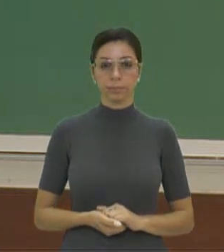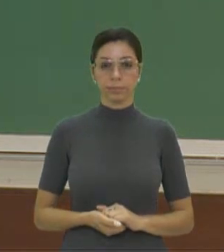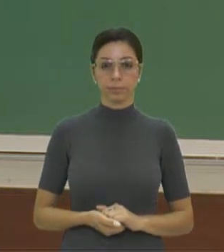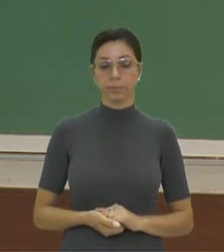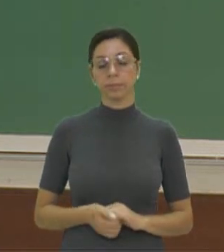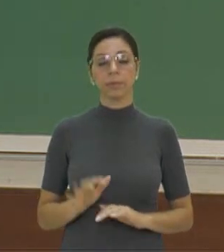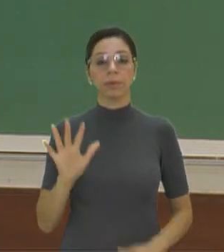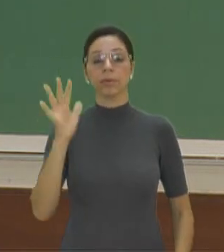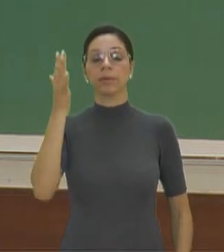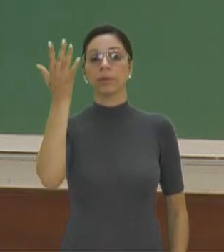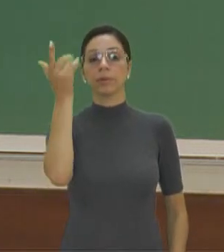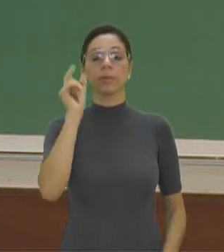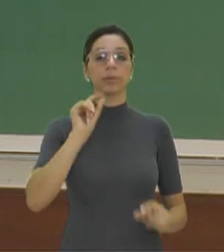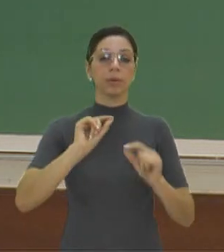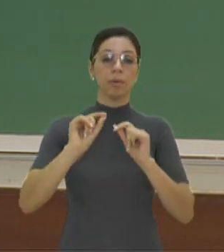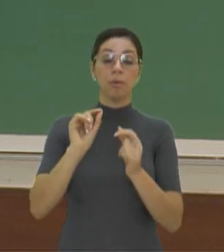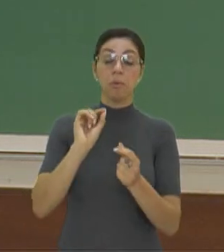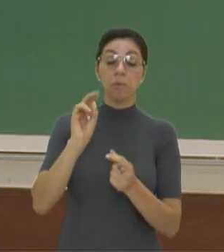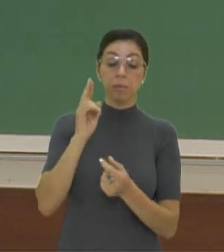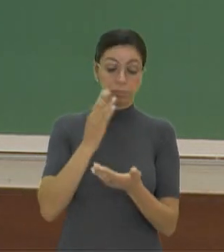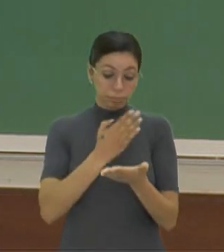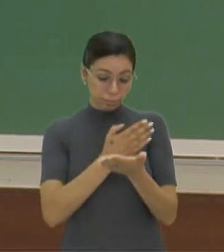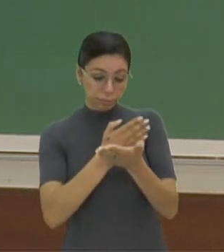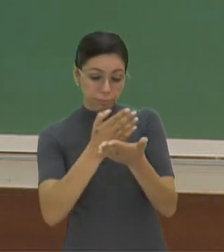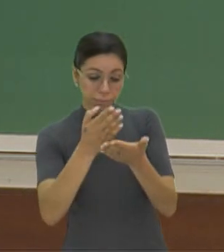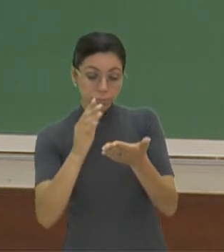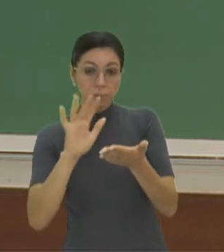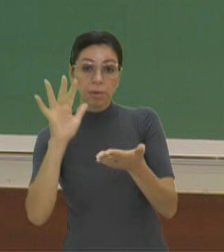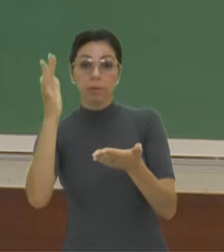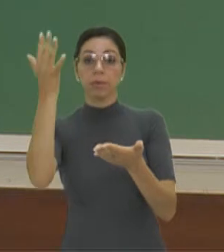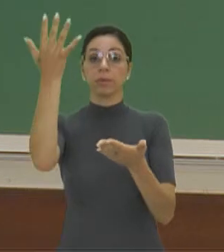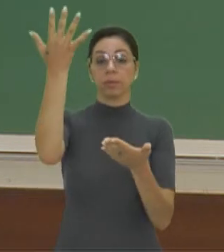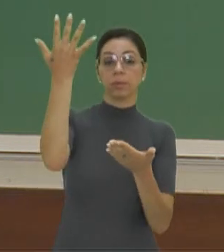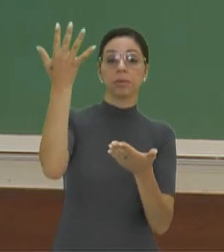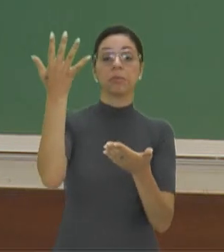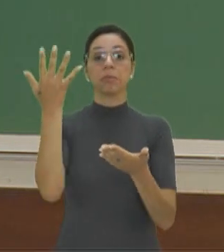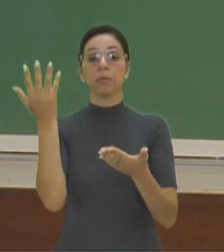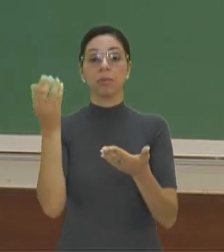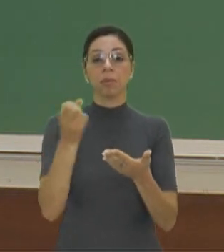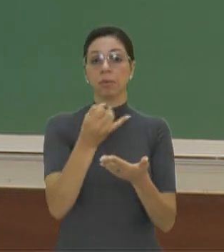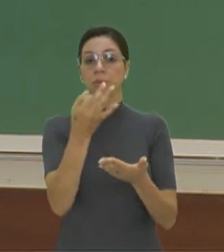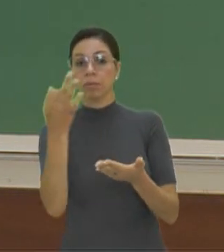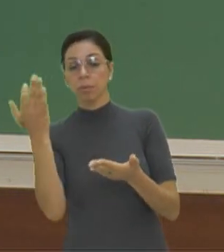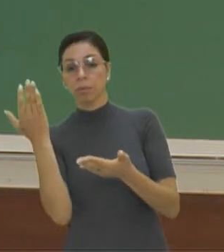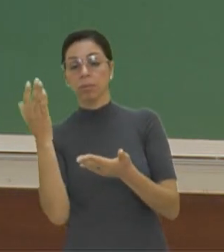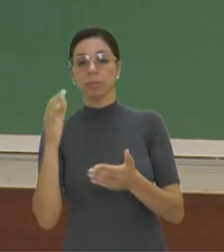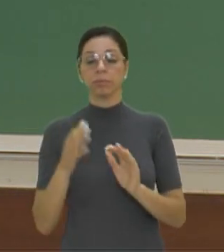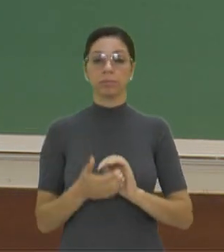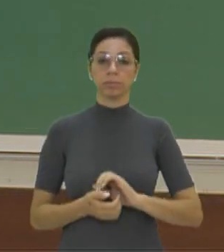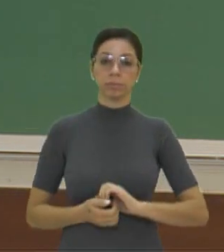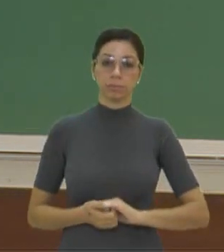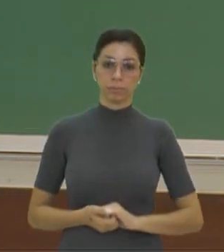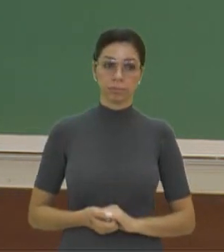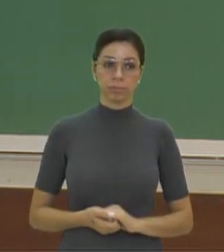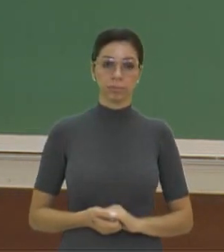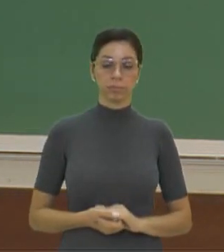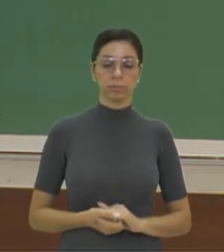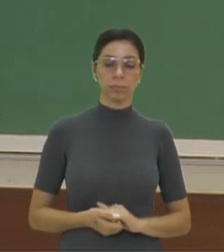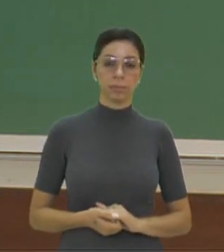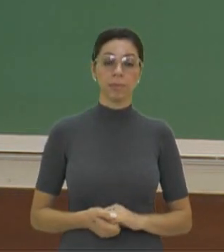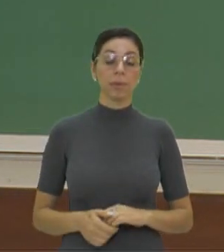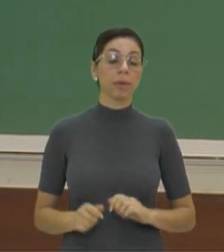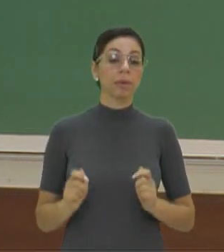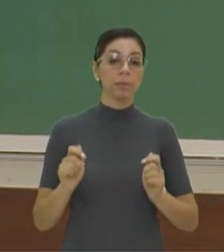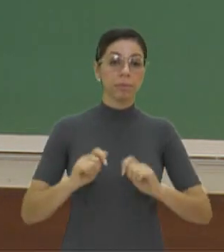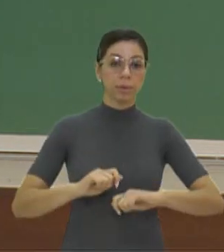que acontece ou que dá início a acontecer determinadas coisas. Para auxiliar vocês, vocês vão usar